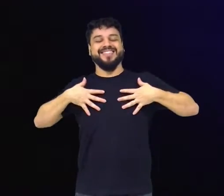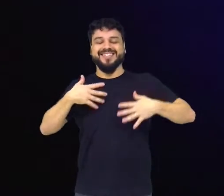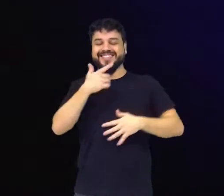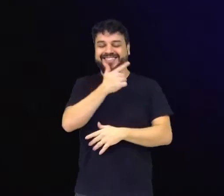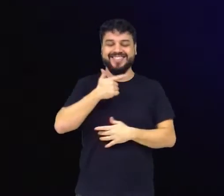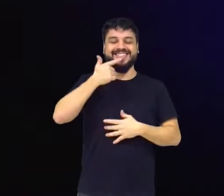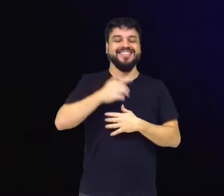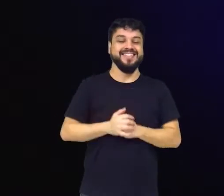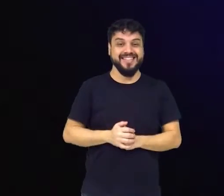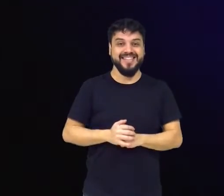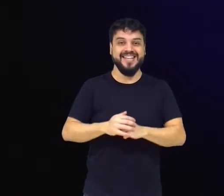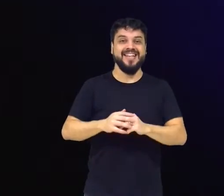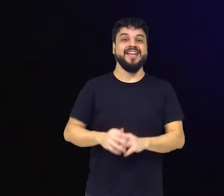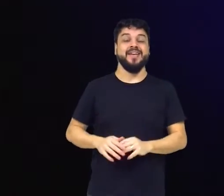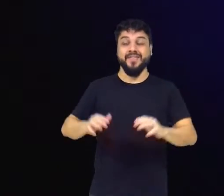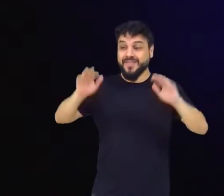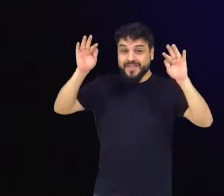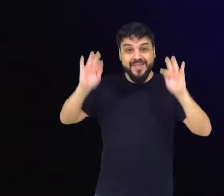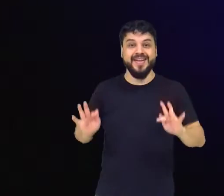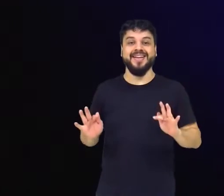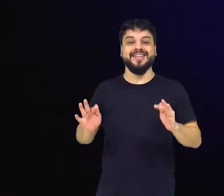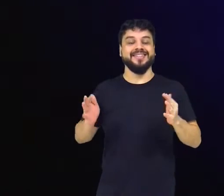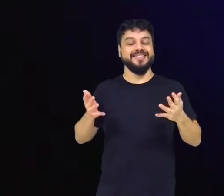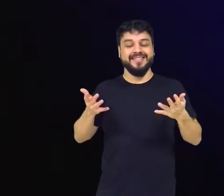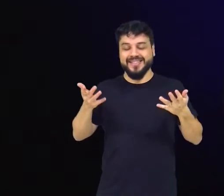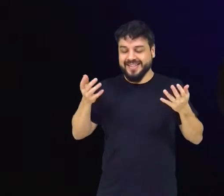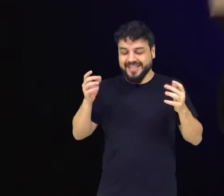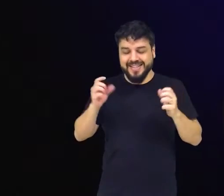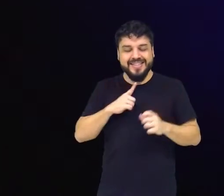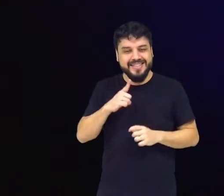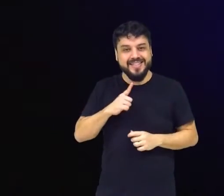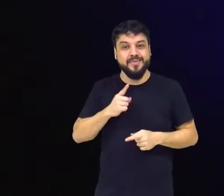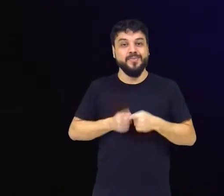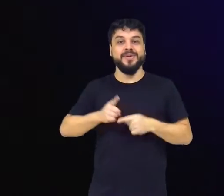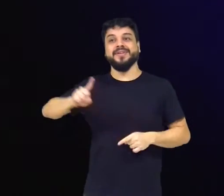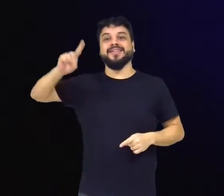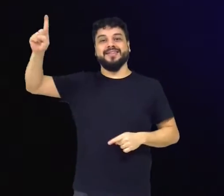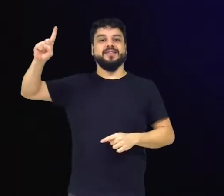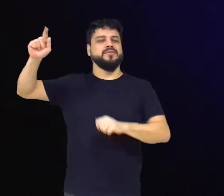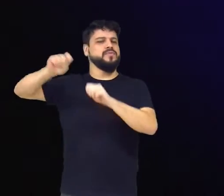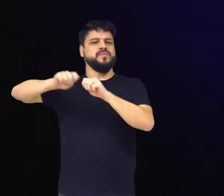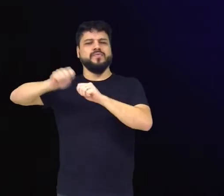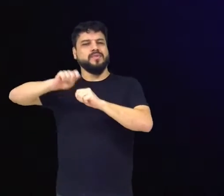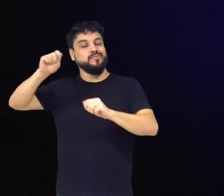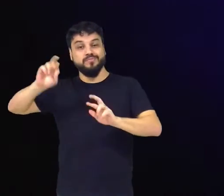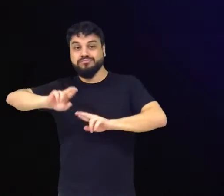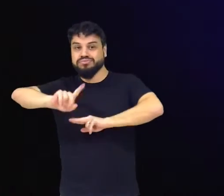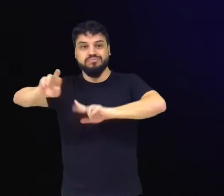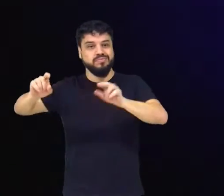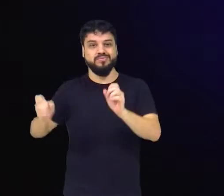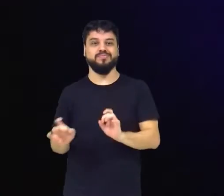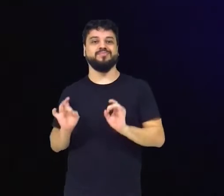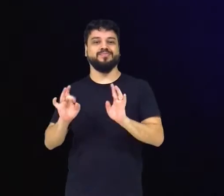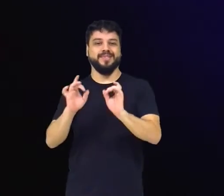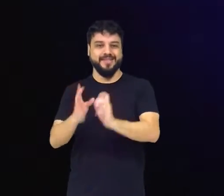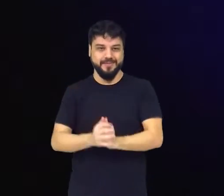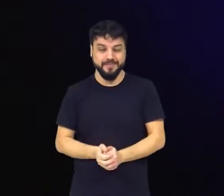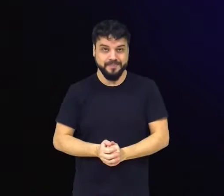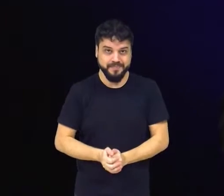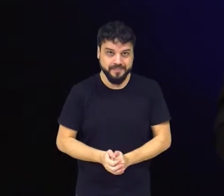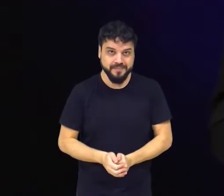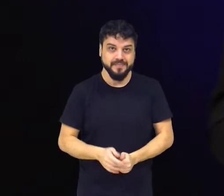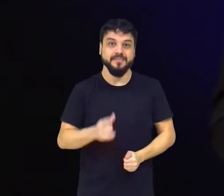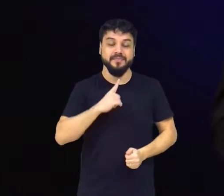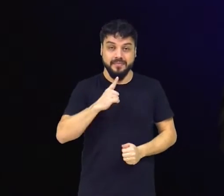à festa e à dança, porque o Senhor havia feito grandes coisas ao seu povo. O consolo de Deus, queridos